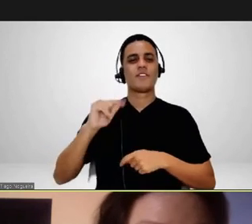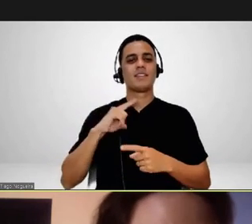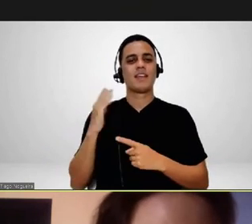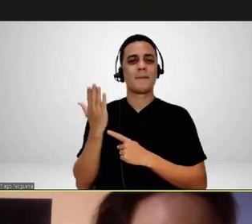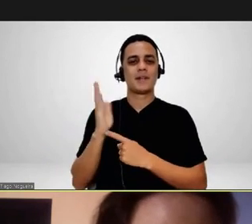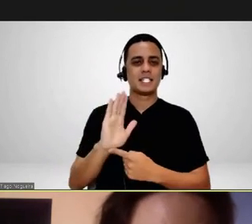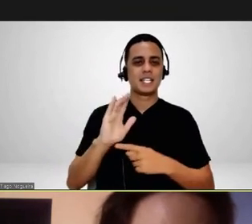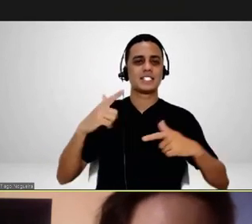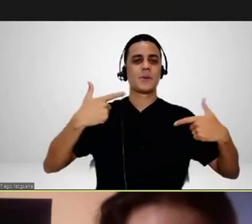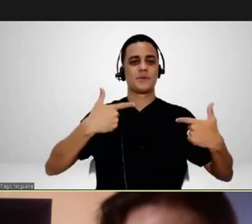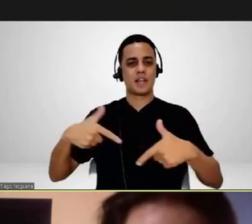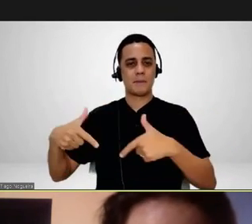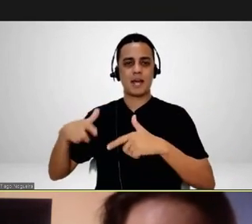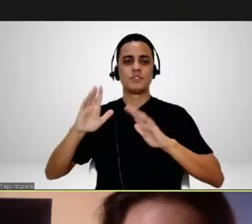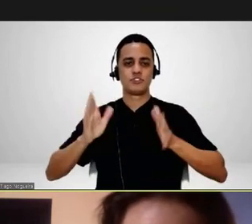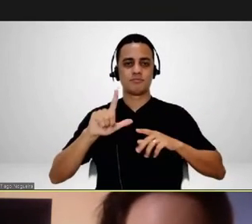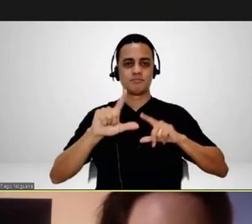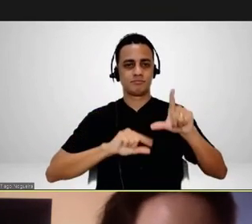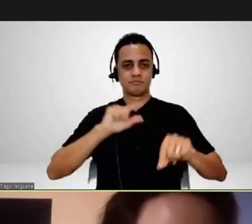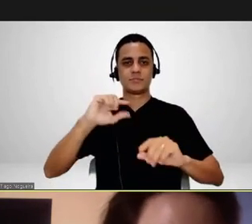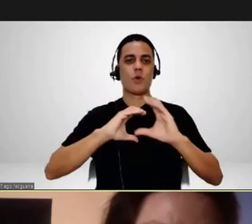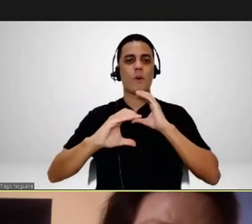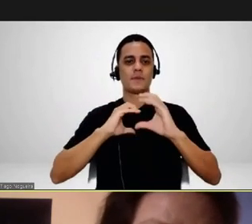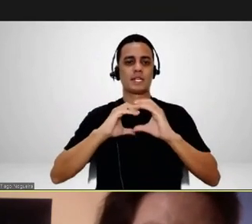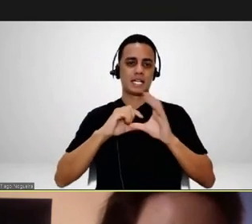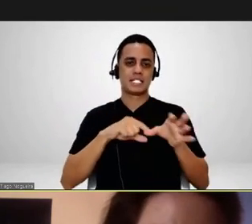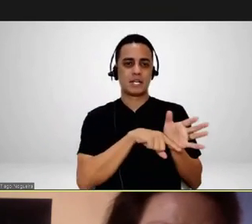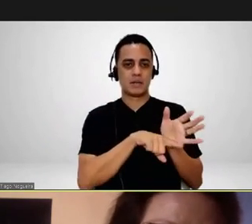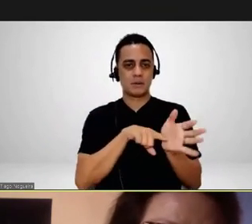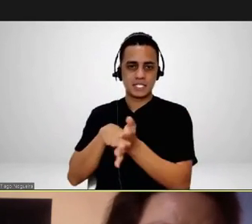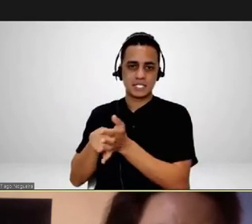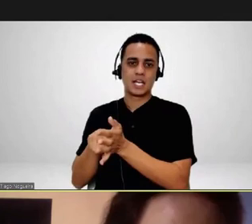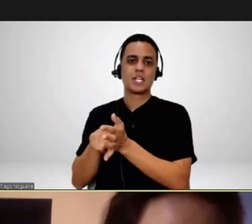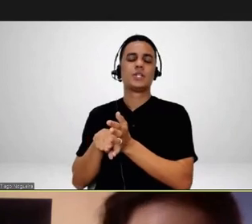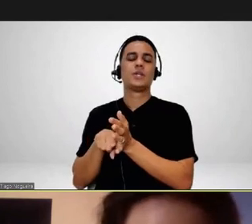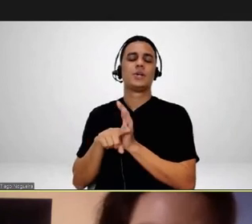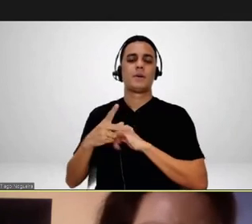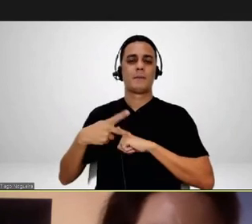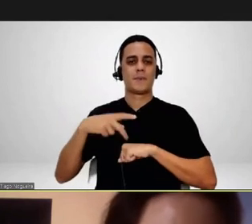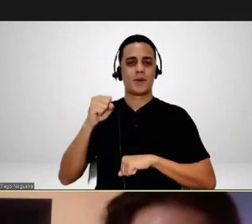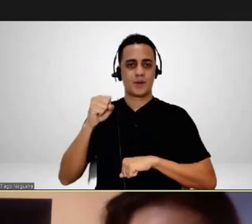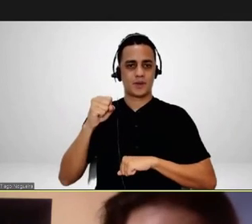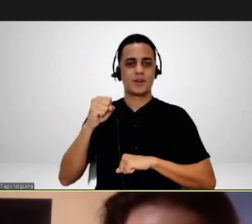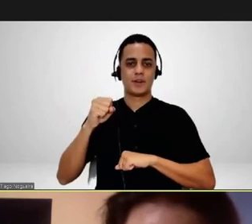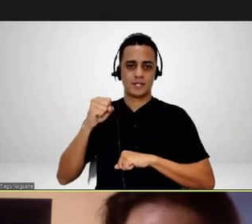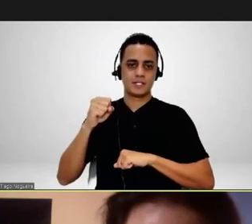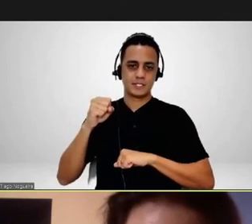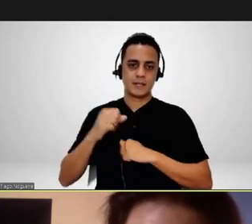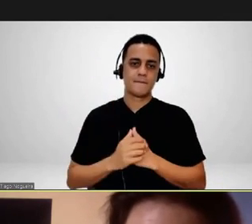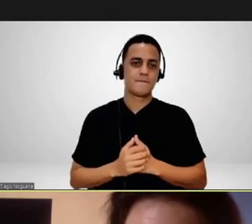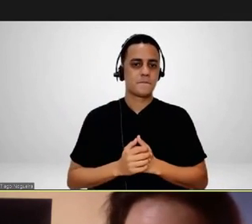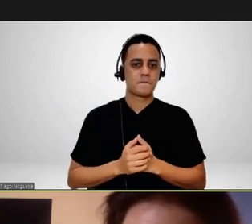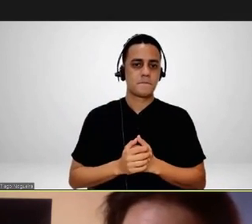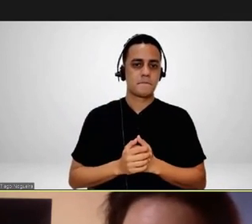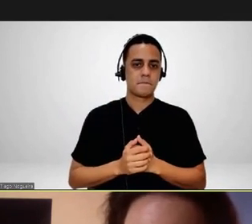dos trabalhos selecionados para a comunicação dos pesquisadores da pós-graduação e